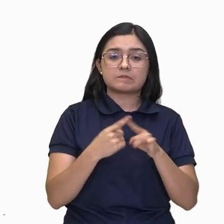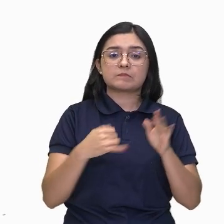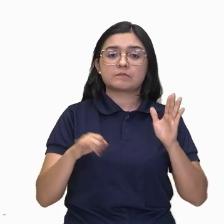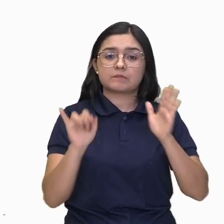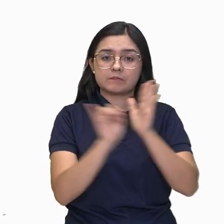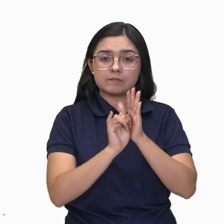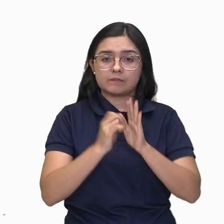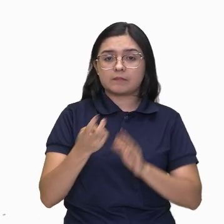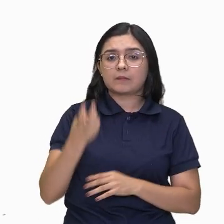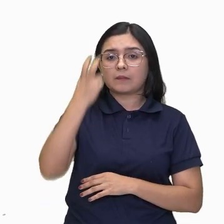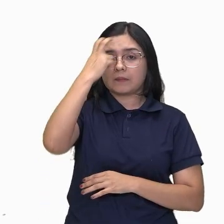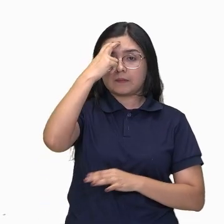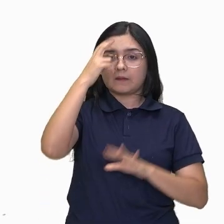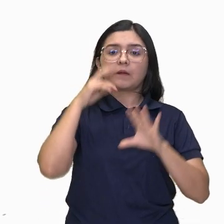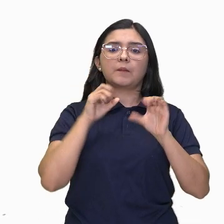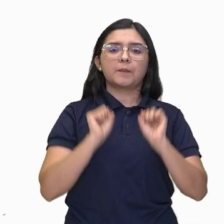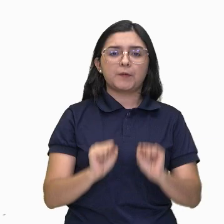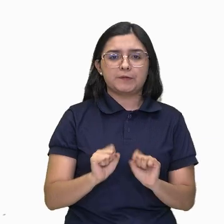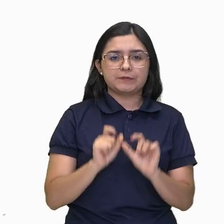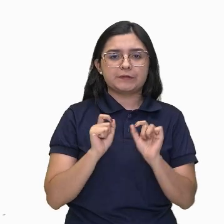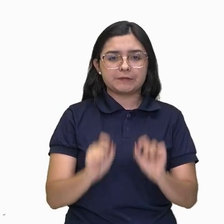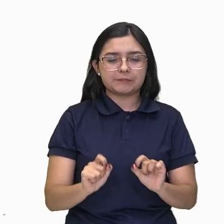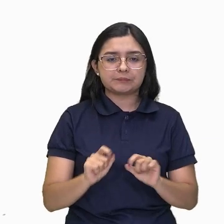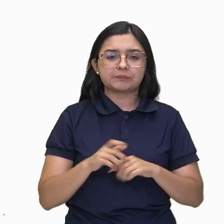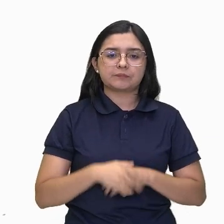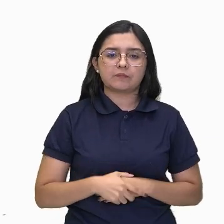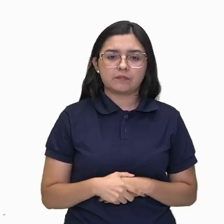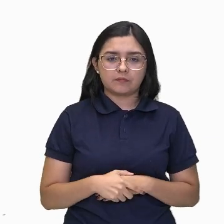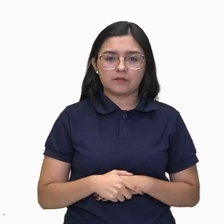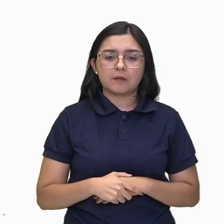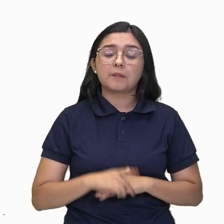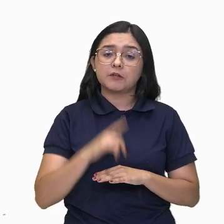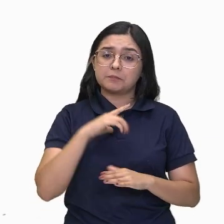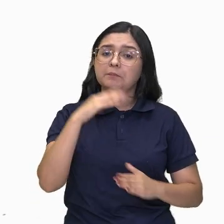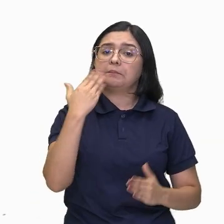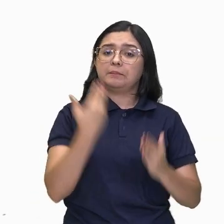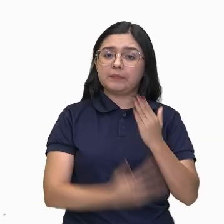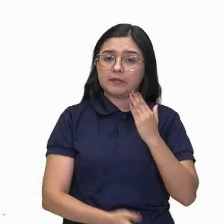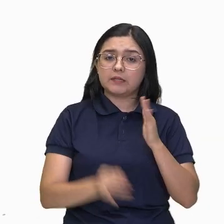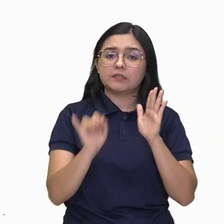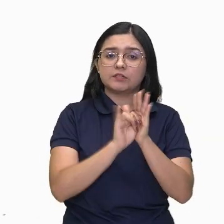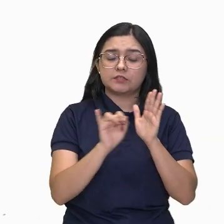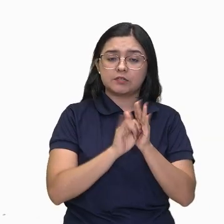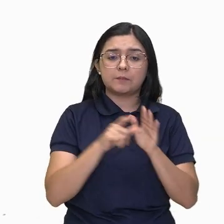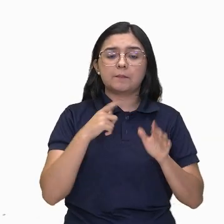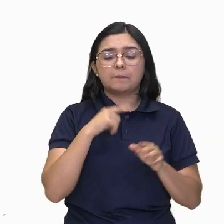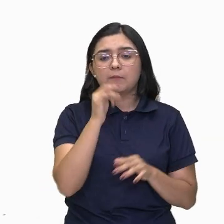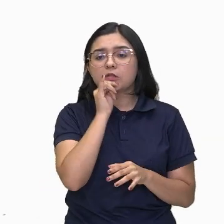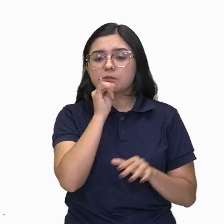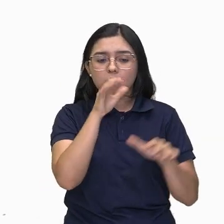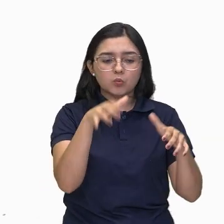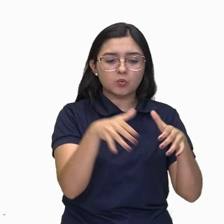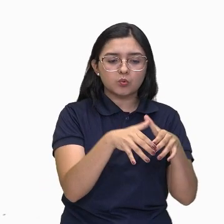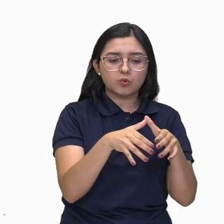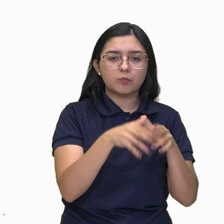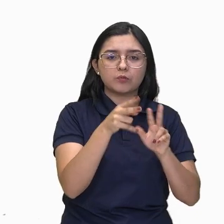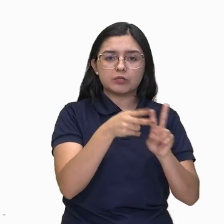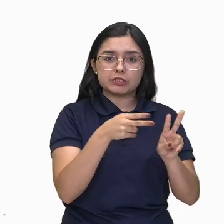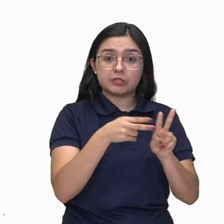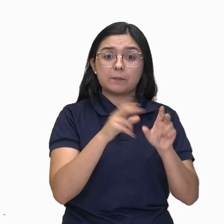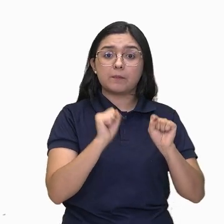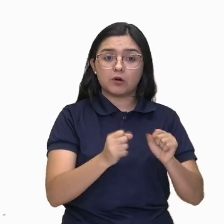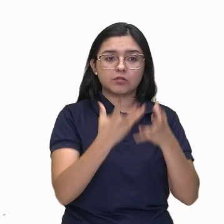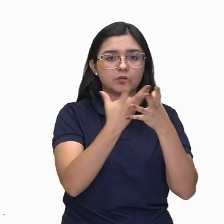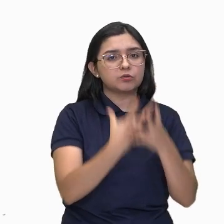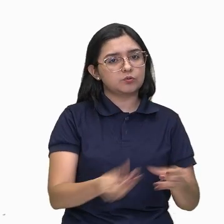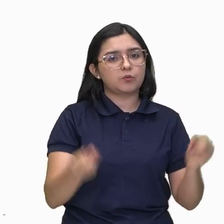cultural, ela pode se perder, uma identidade de um povo. Quando aquele povo desaparece, como nós tivemos alguns povos que foram extintos, né,